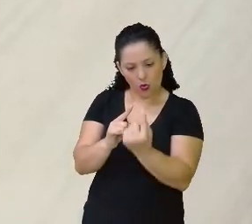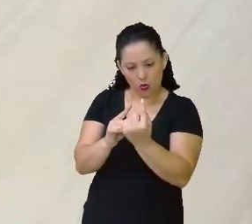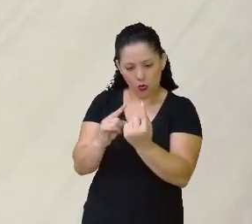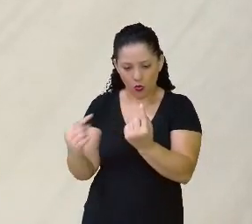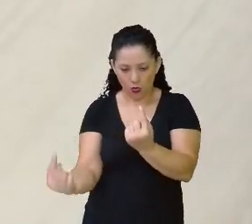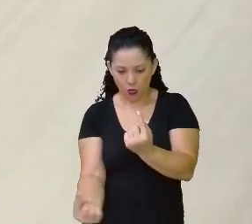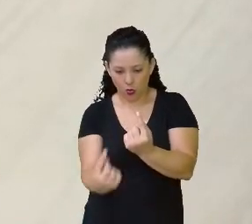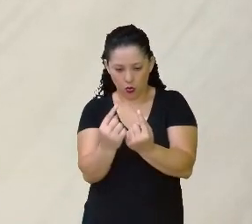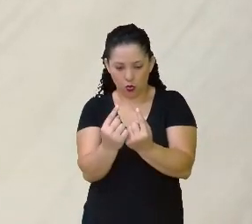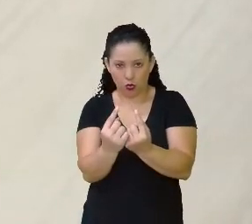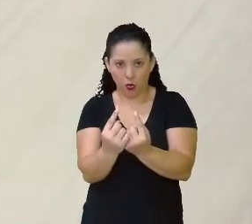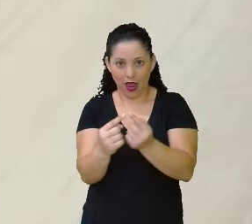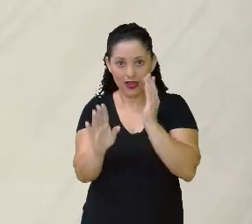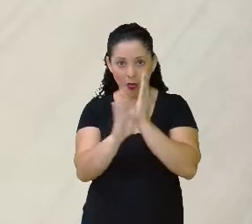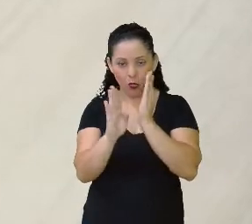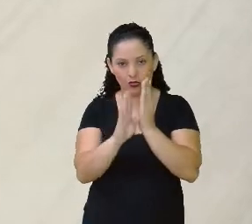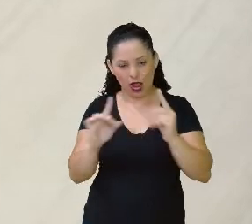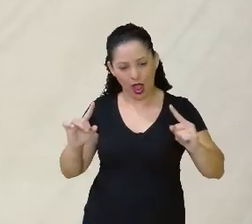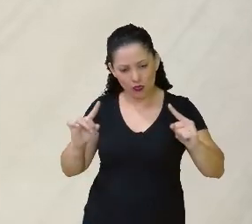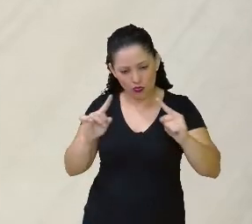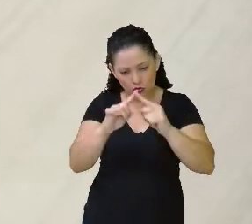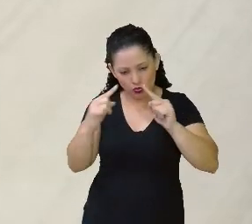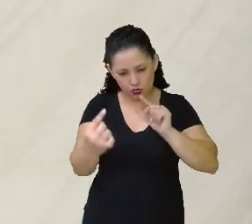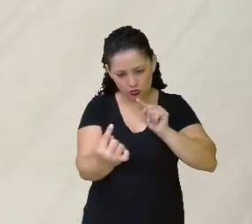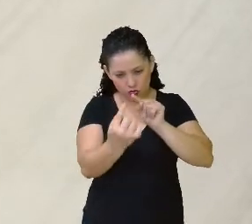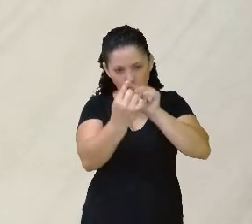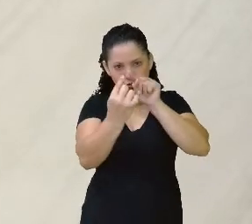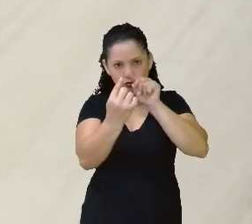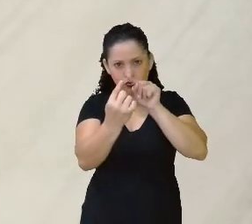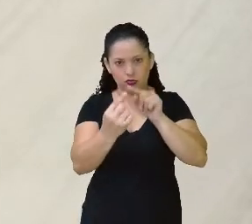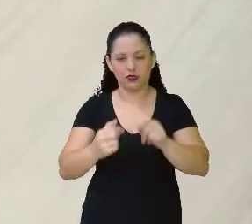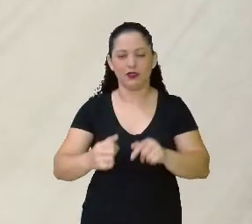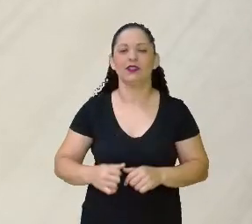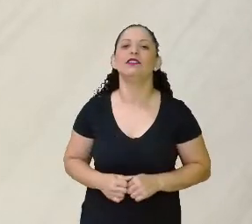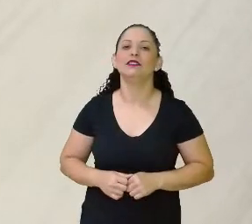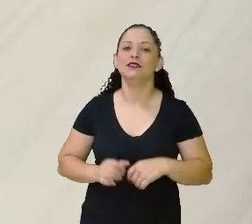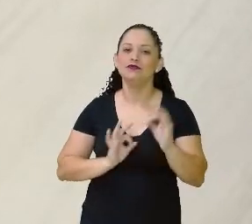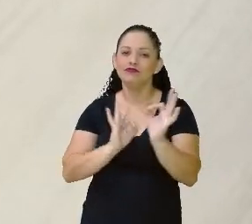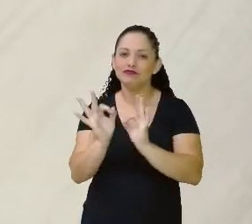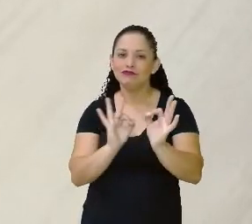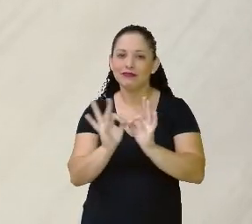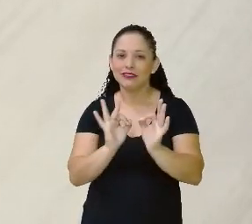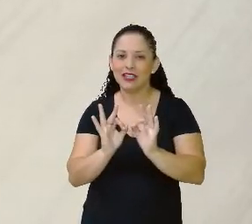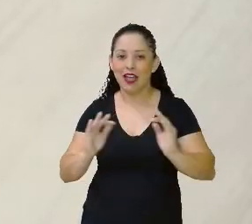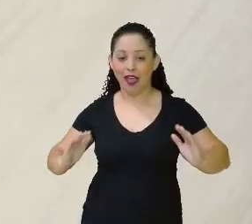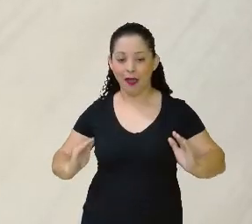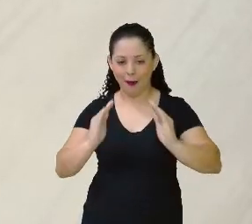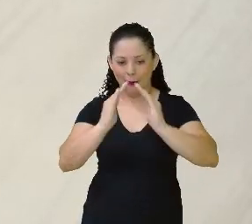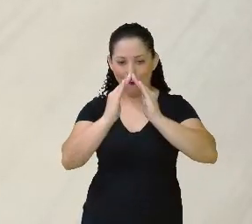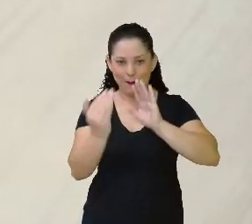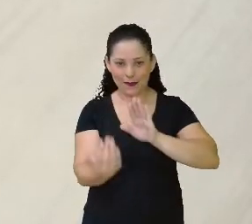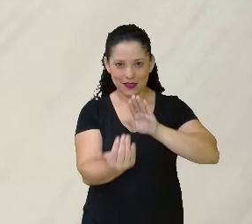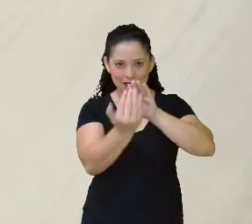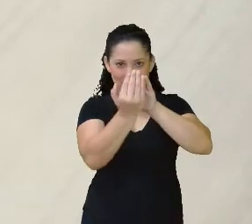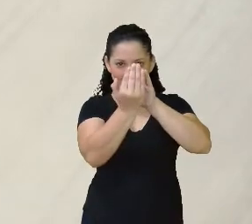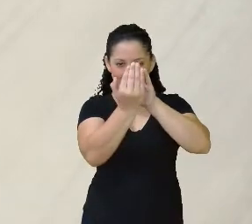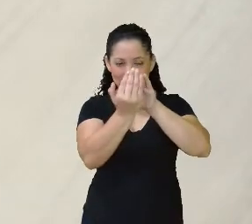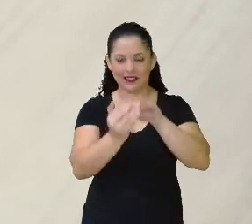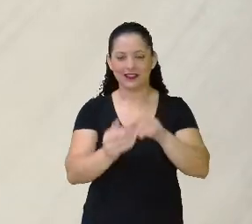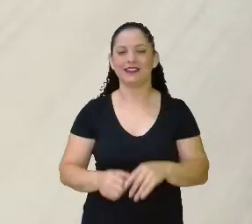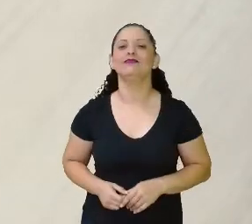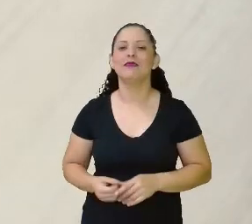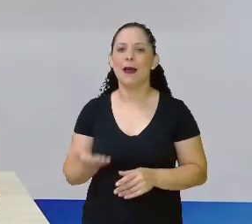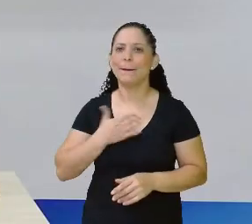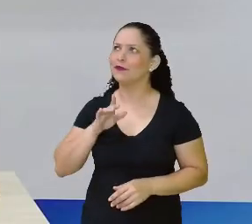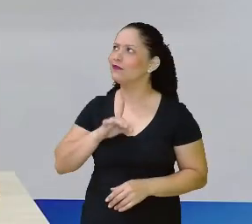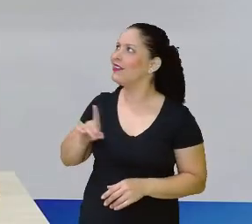se encontrem. E assim eu monto a minha pirâmide. Meu